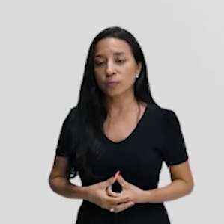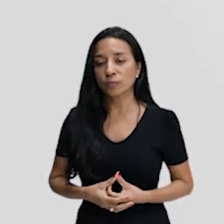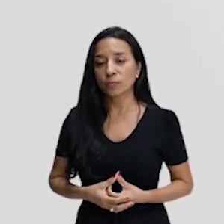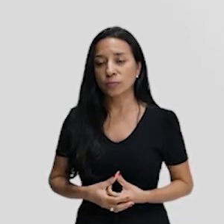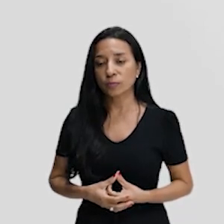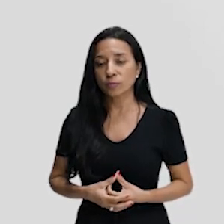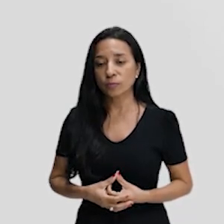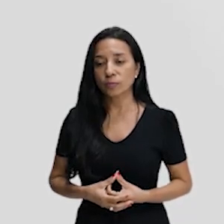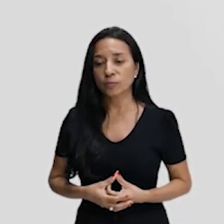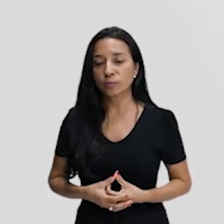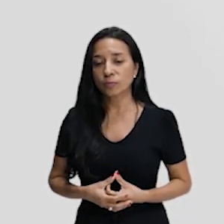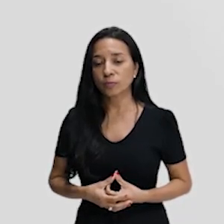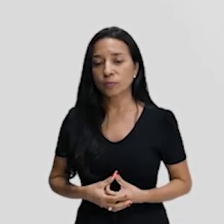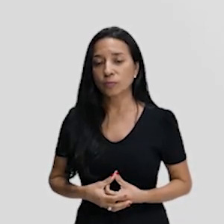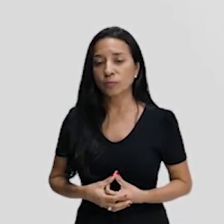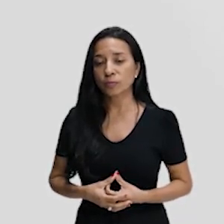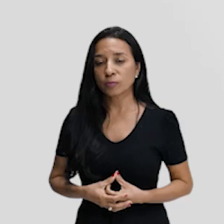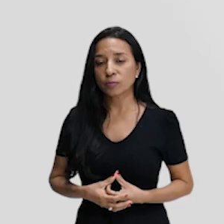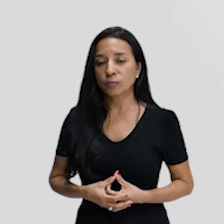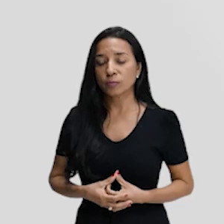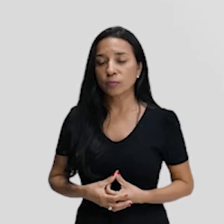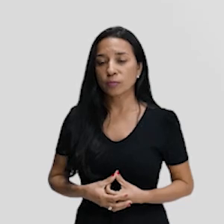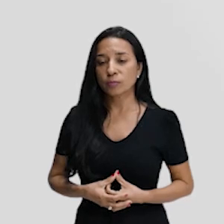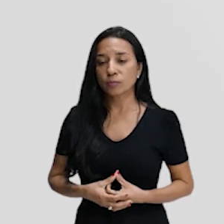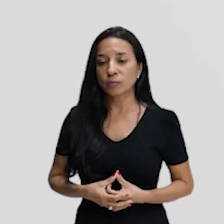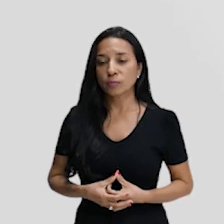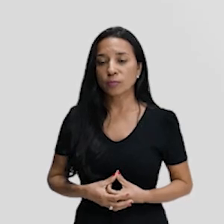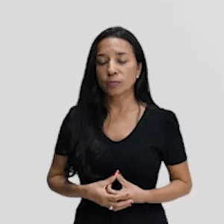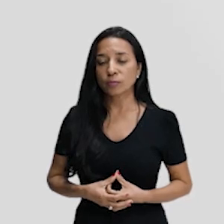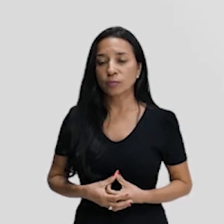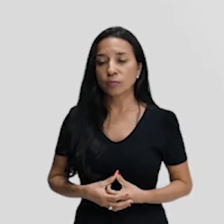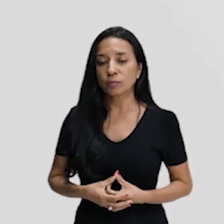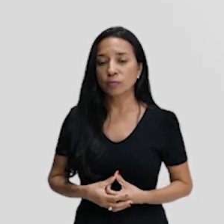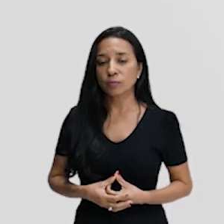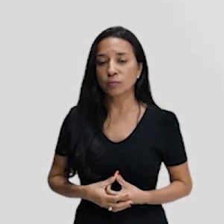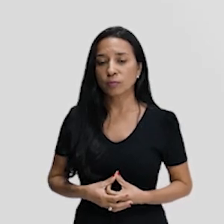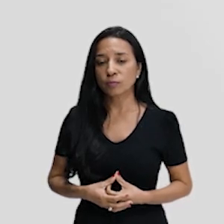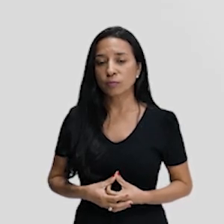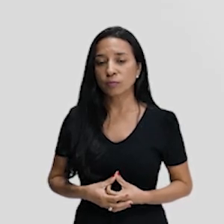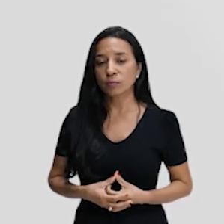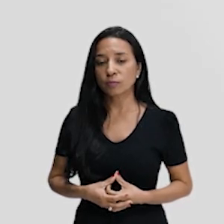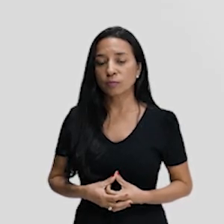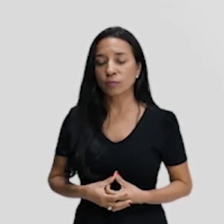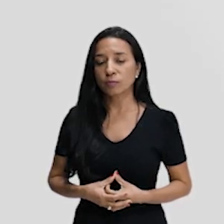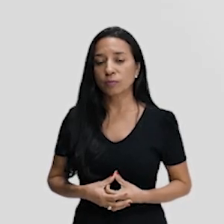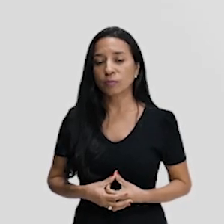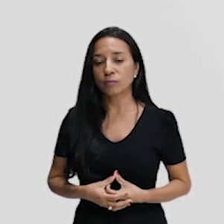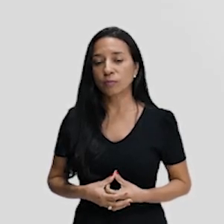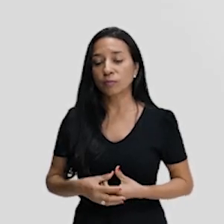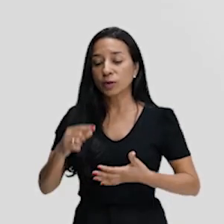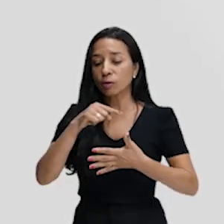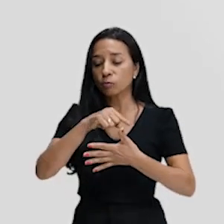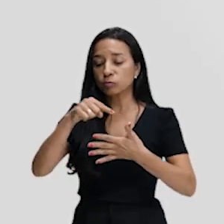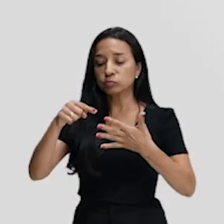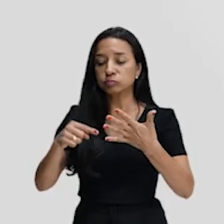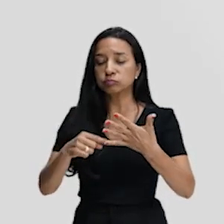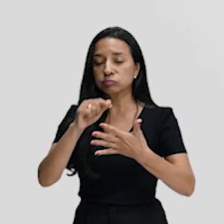isso em microtesla, certo? Isso vai ser igual a quanto? tem as alternativas, então vamos